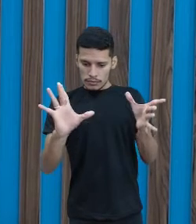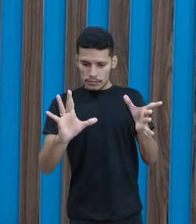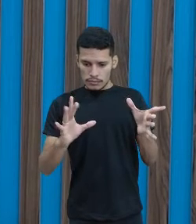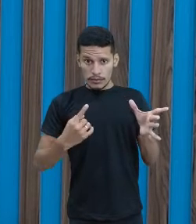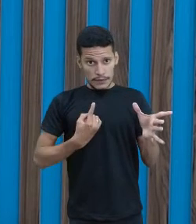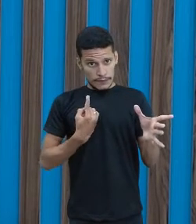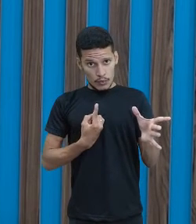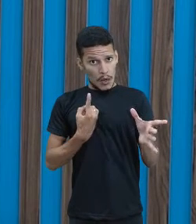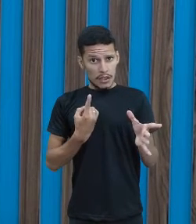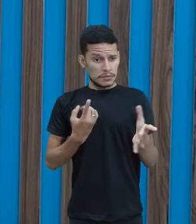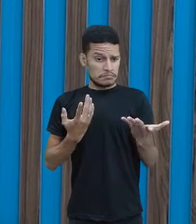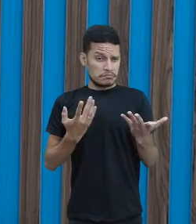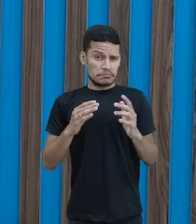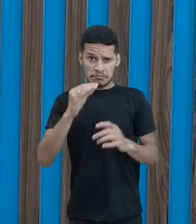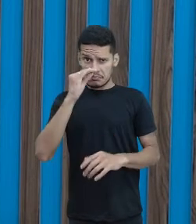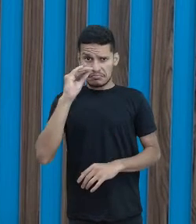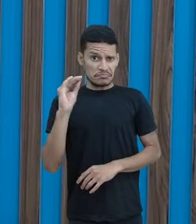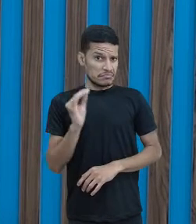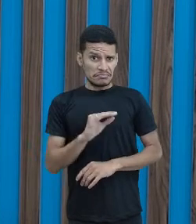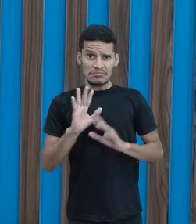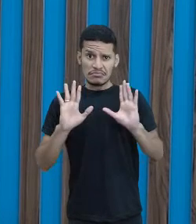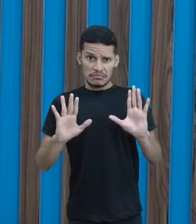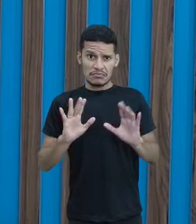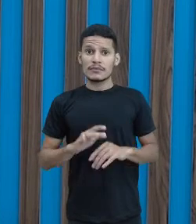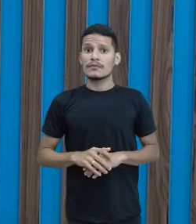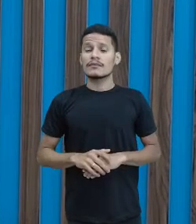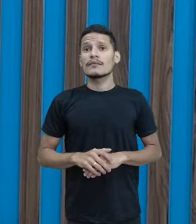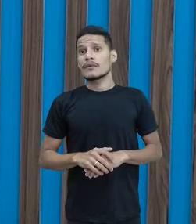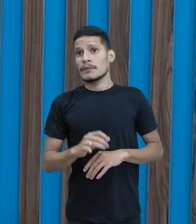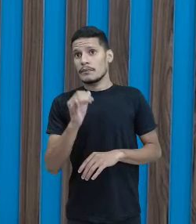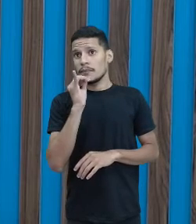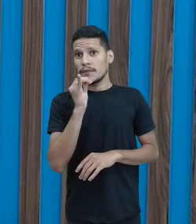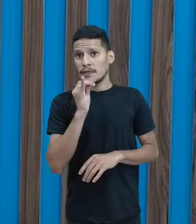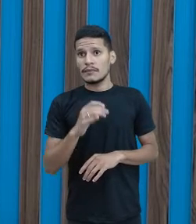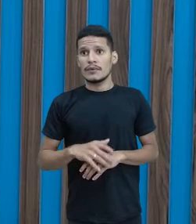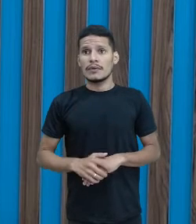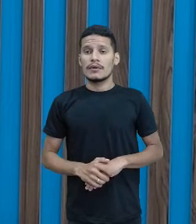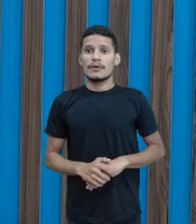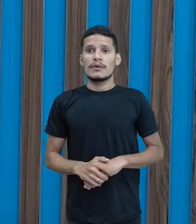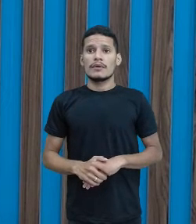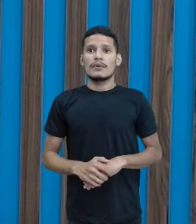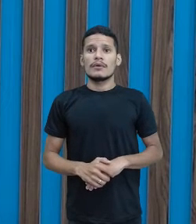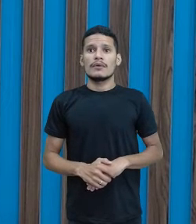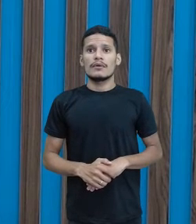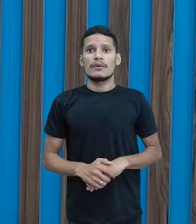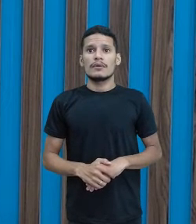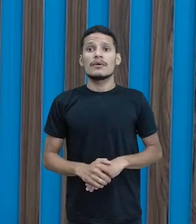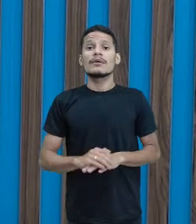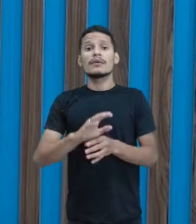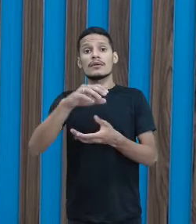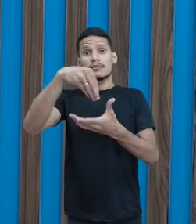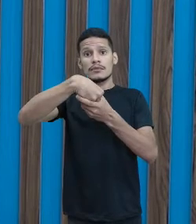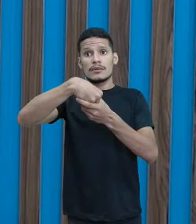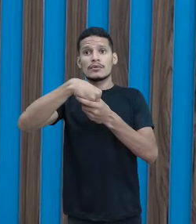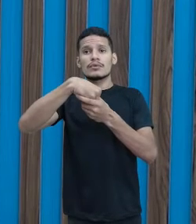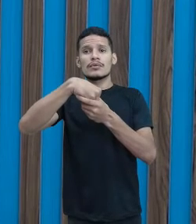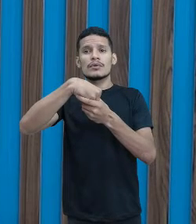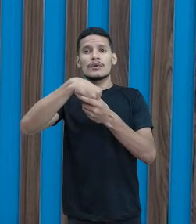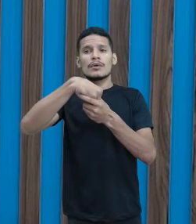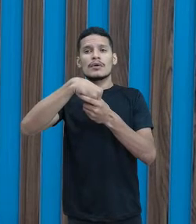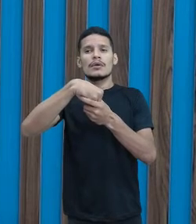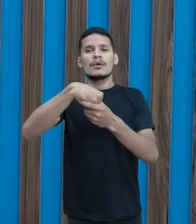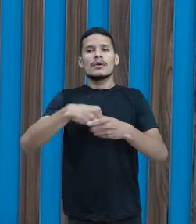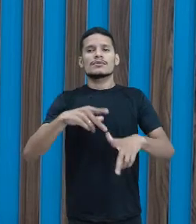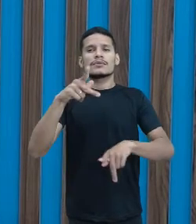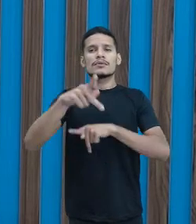elas serão suprimidas. Então, quando a gente observa hoje, por exemplo, na sociedade, pessoas